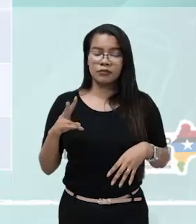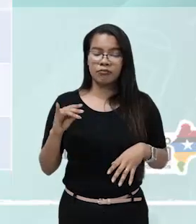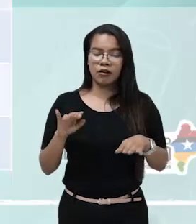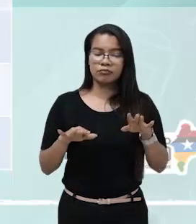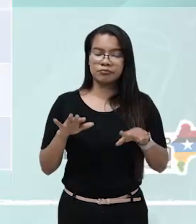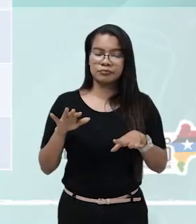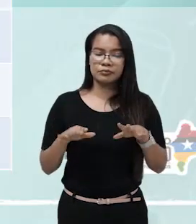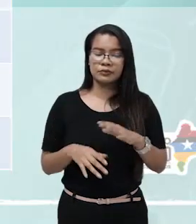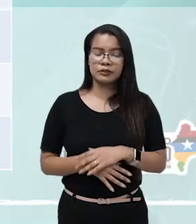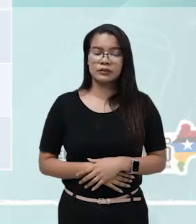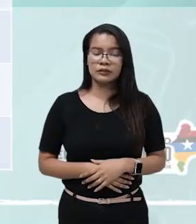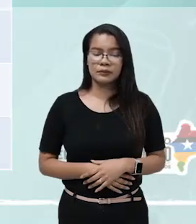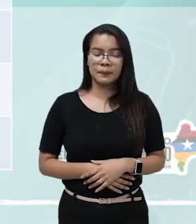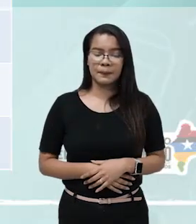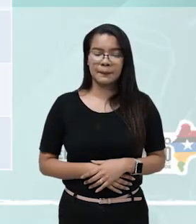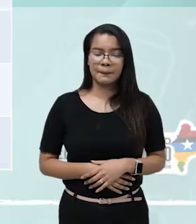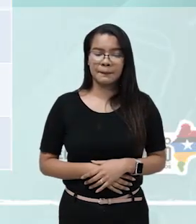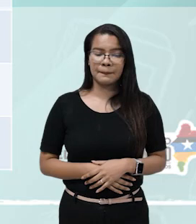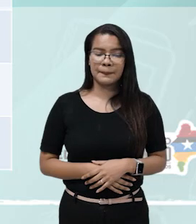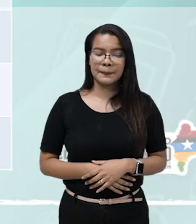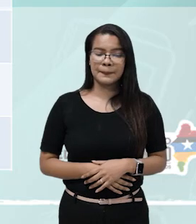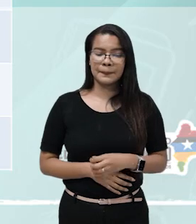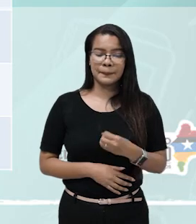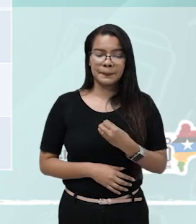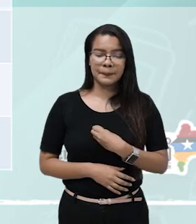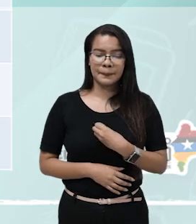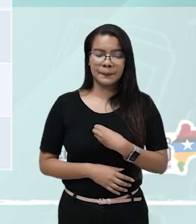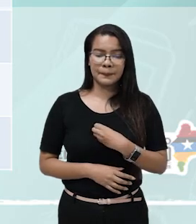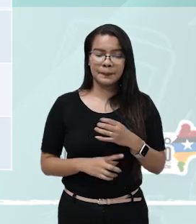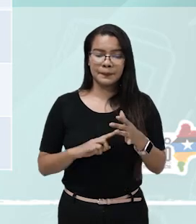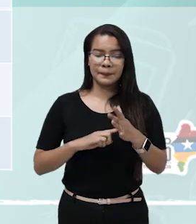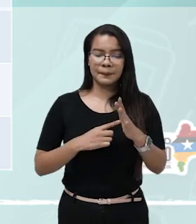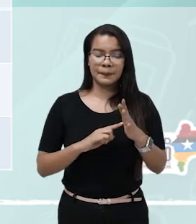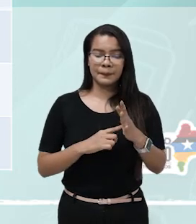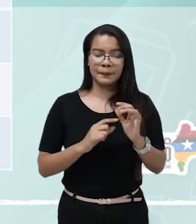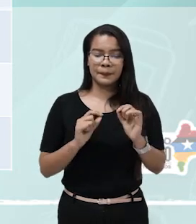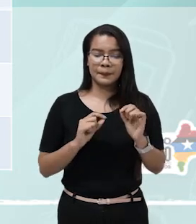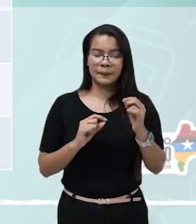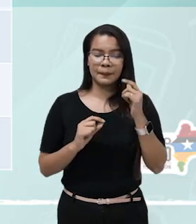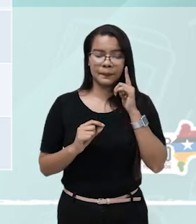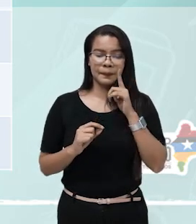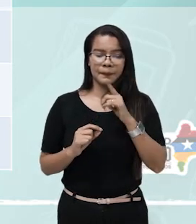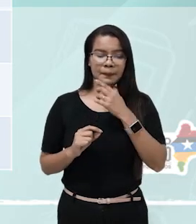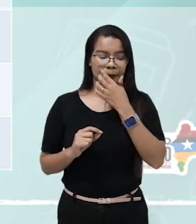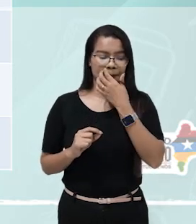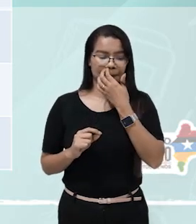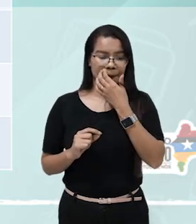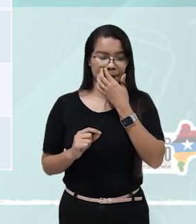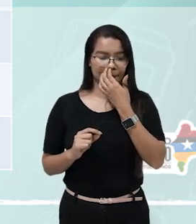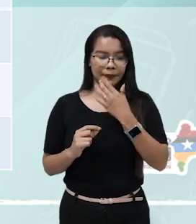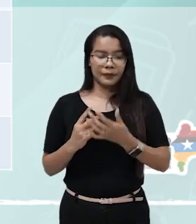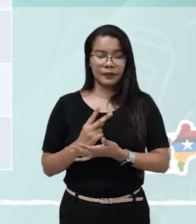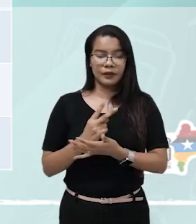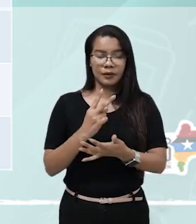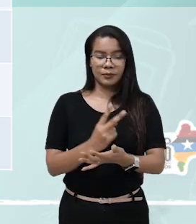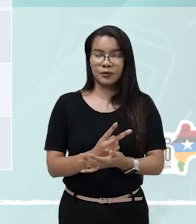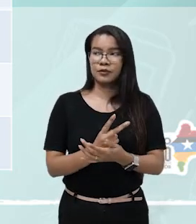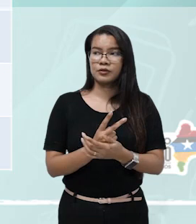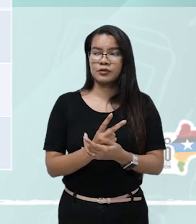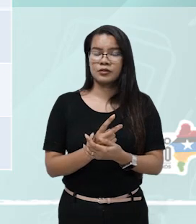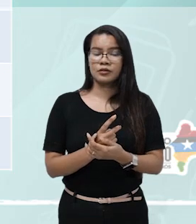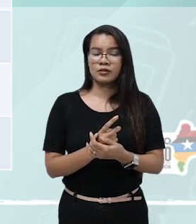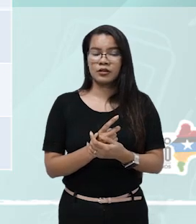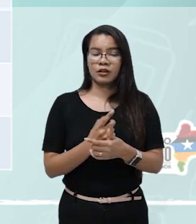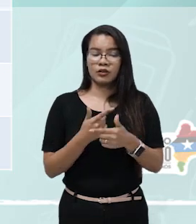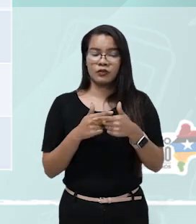mensurar. Vai o número de pontos que esse indivíduo vai ganhar. É dividido sempre no sexo feminino